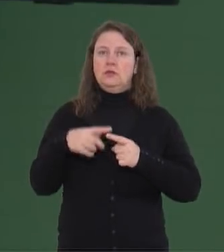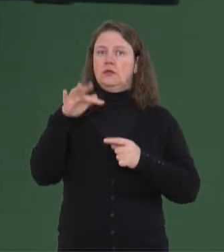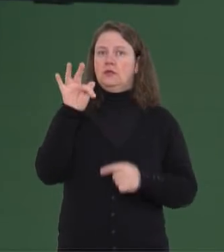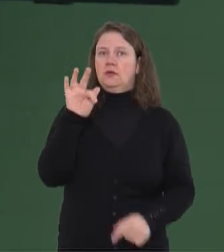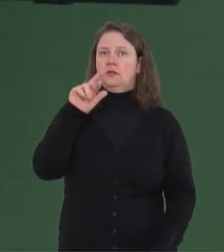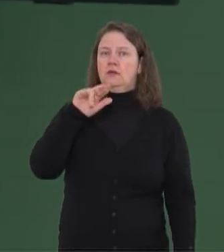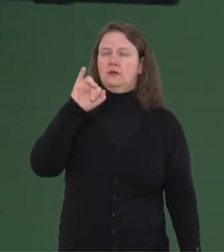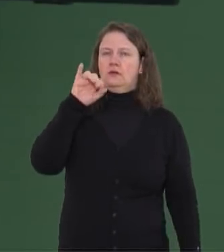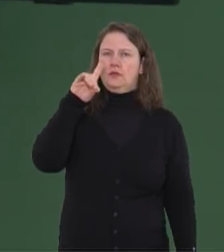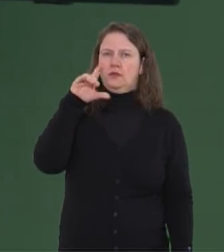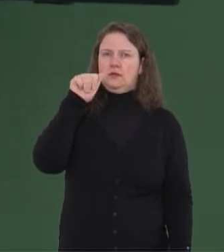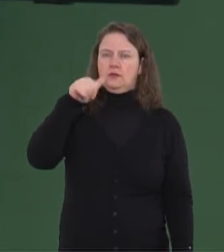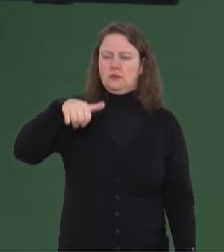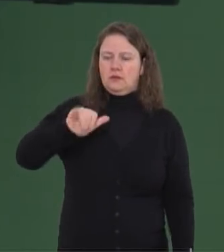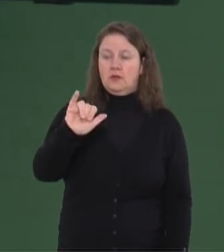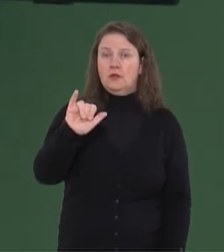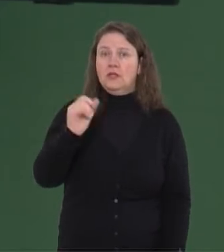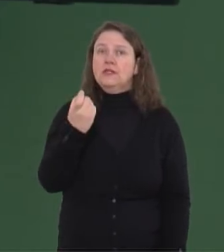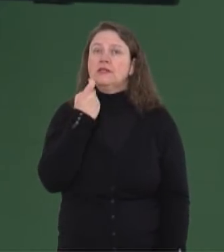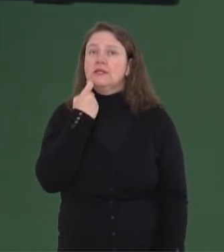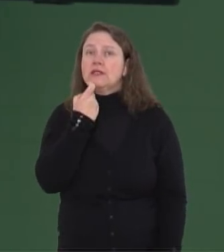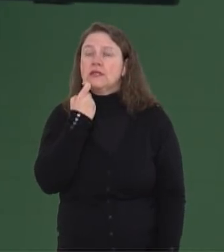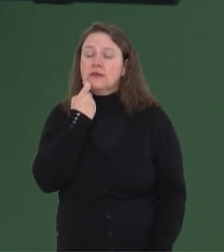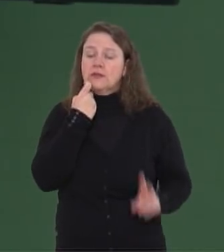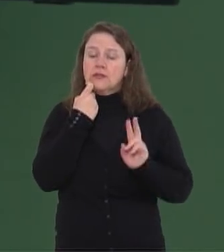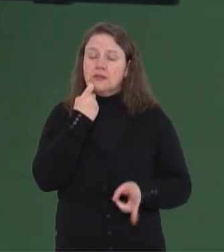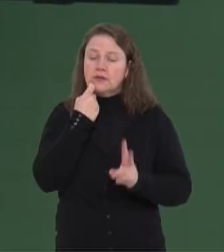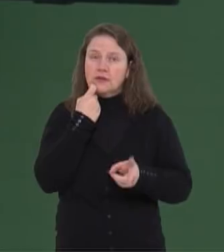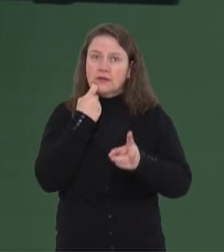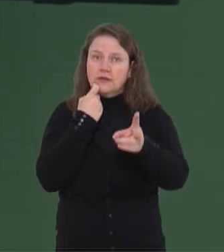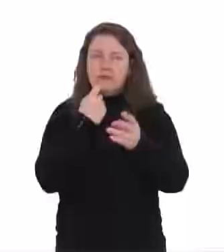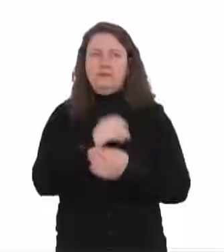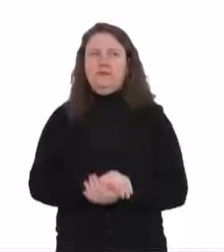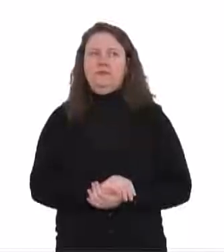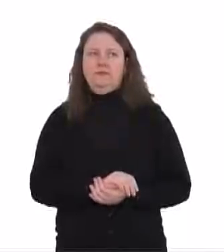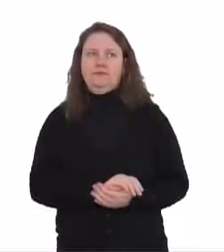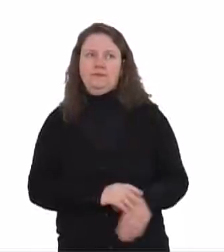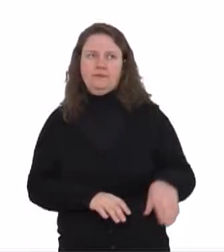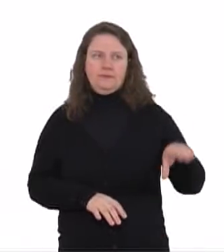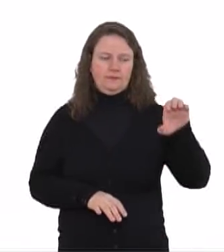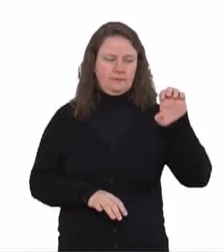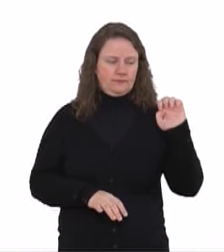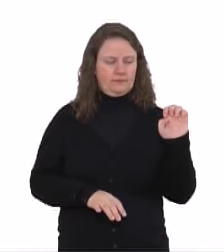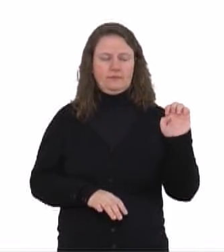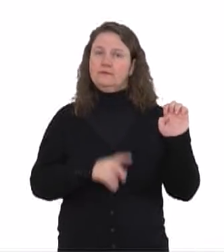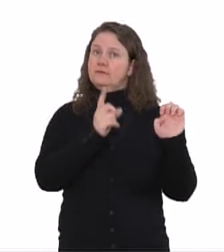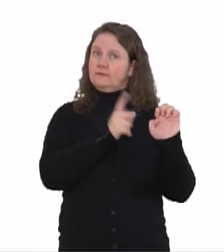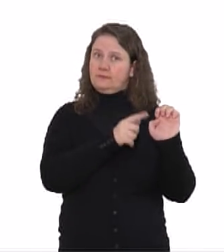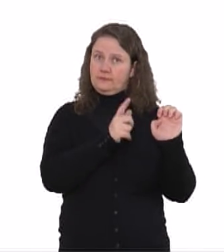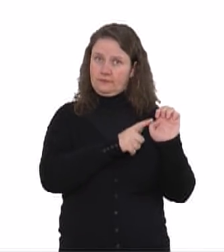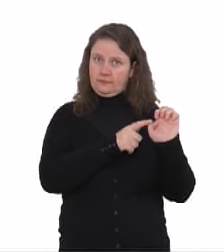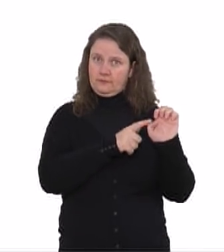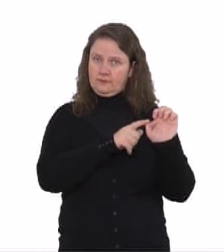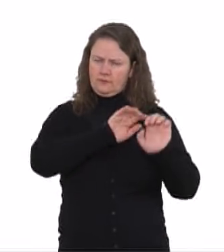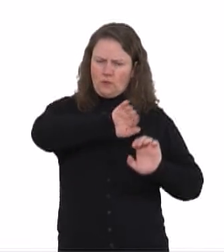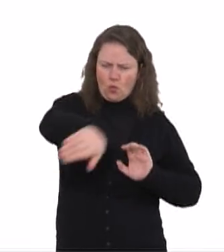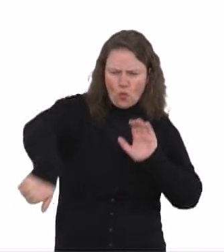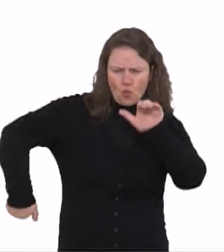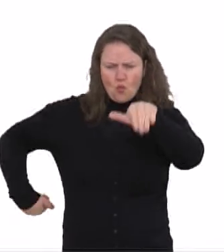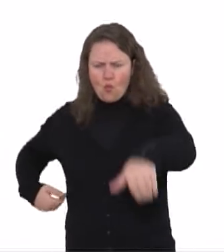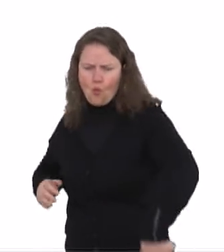Friday. Ele faz isso toda sexta-feira. He swims on Tuesdays. E ele nada